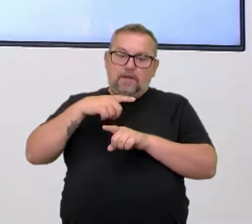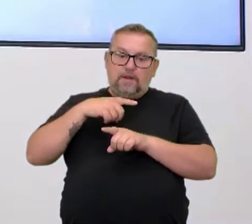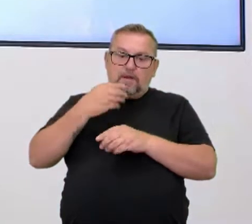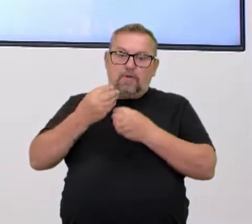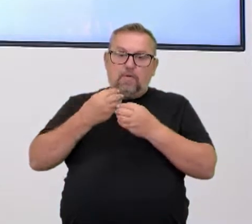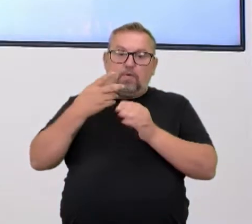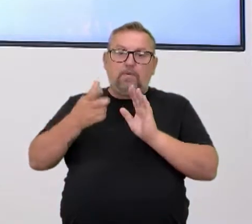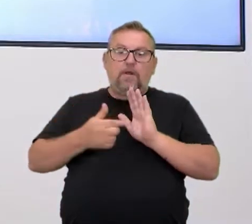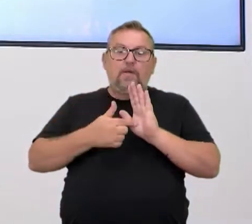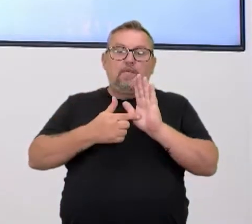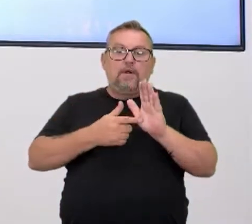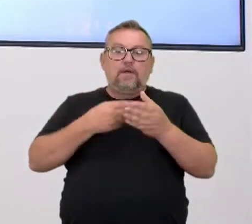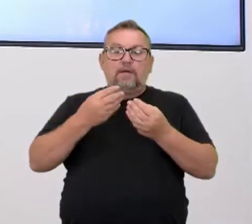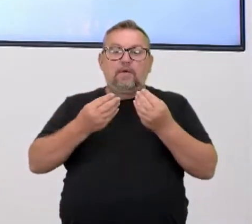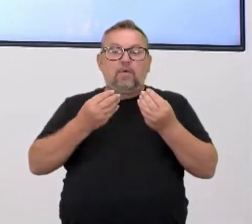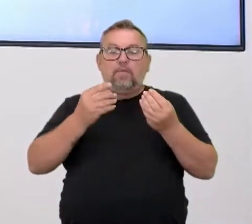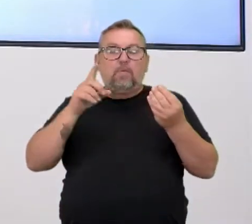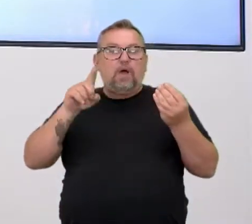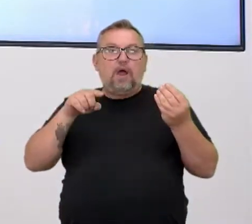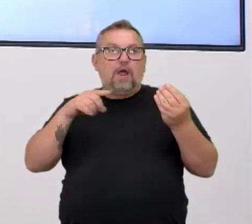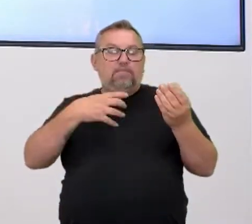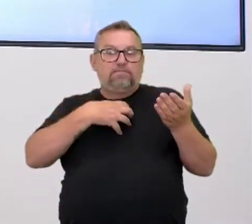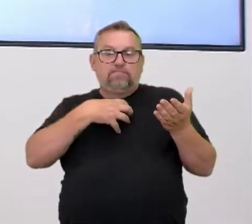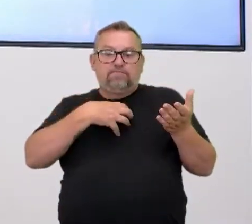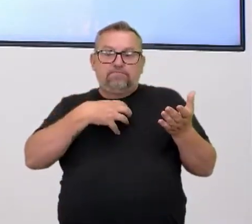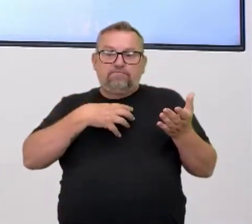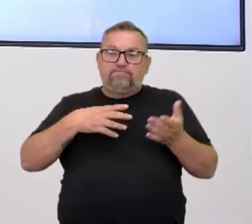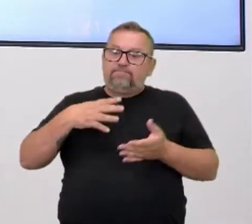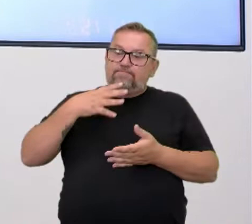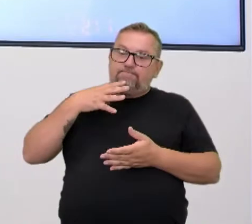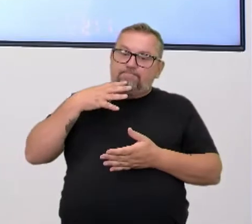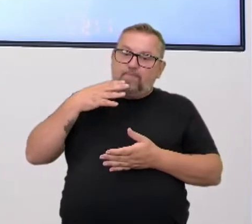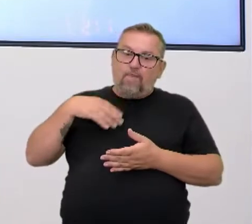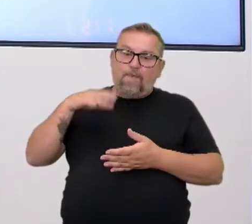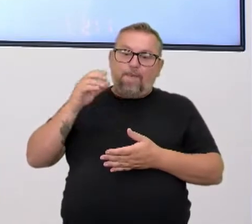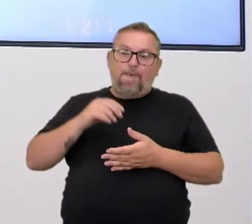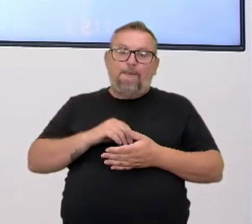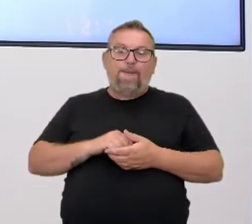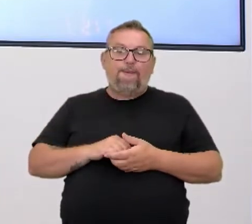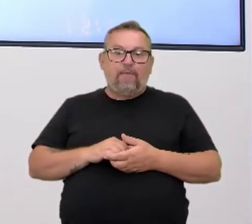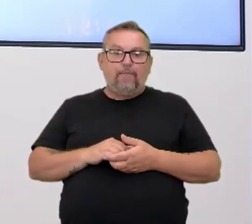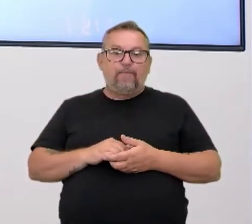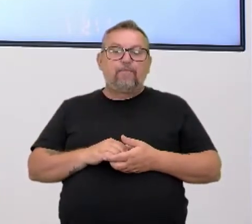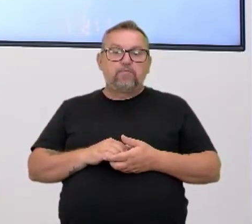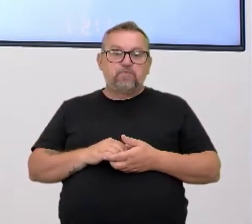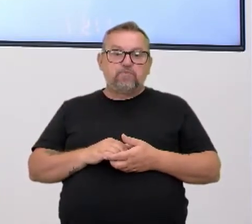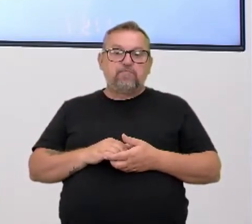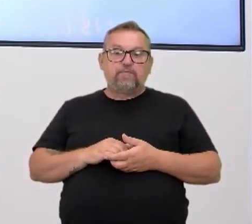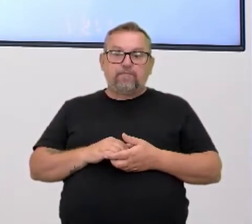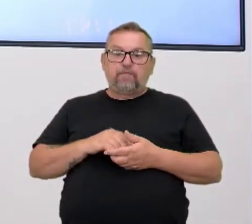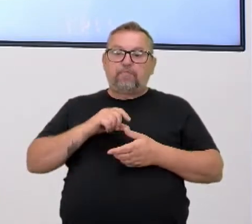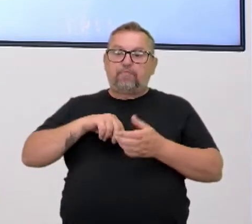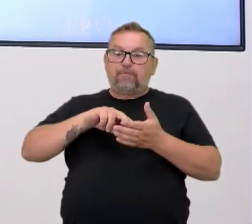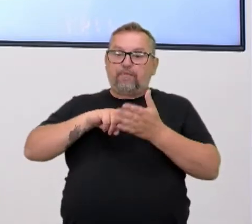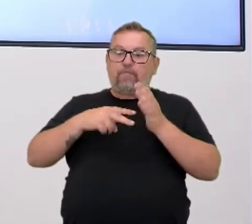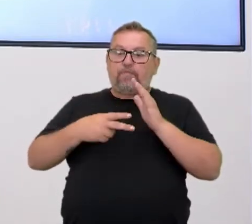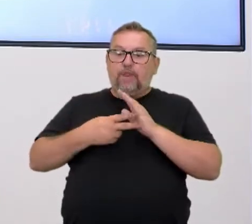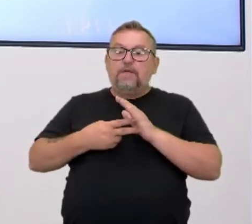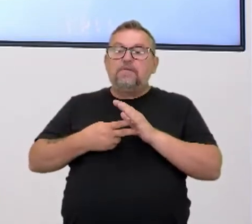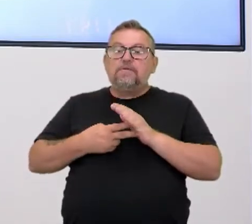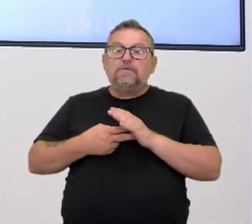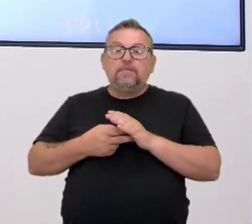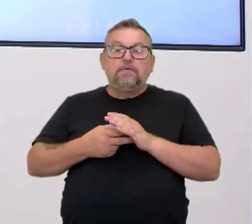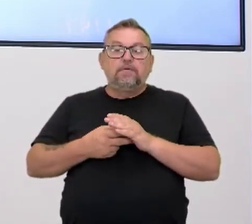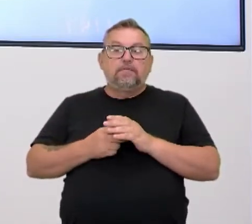ela aparece, como que é aí a ramificação secundária, que ela indica, né? O